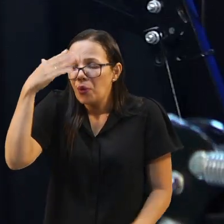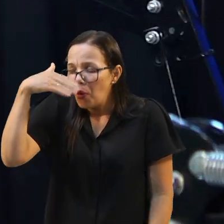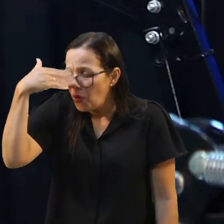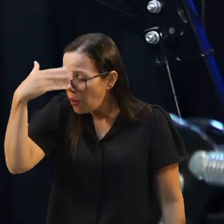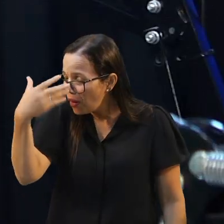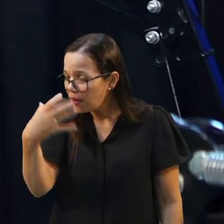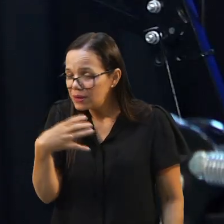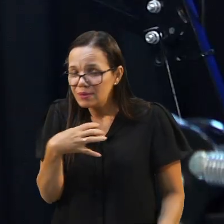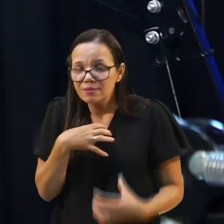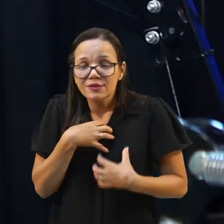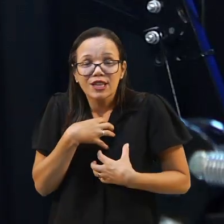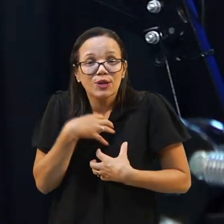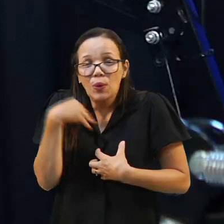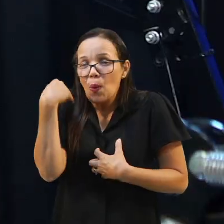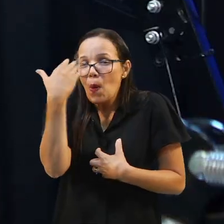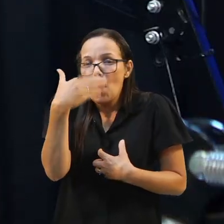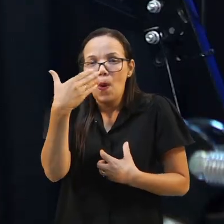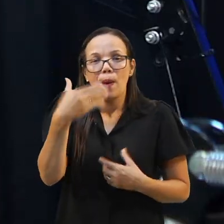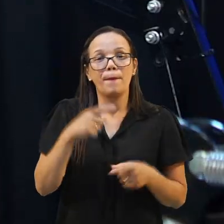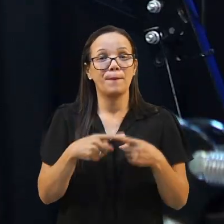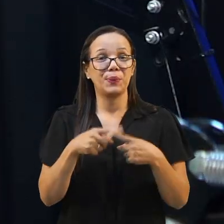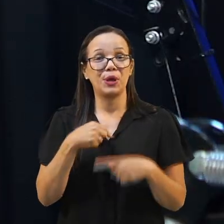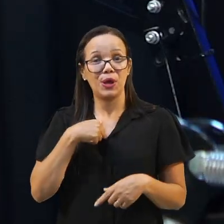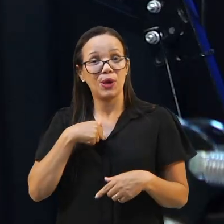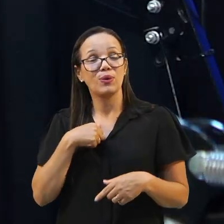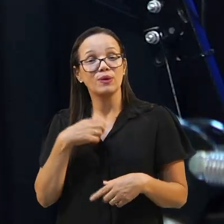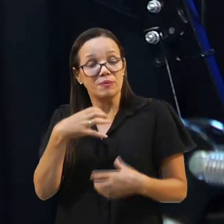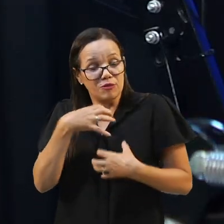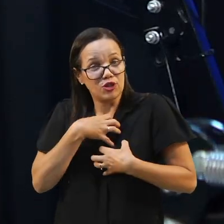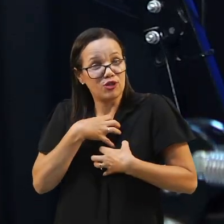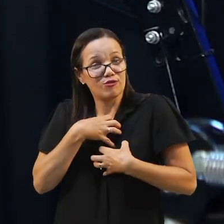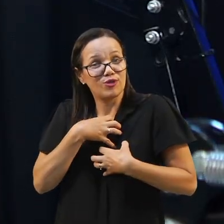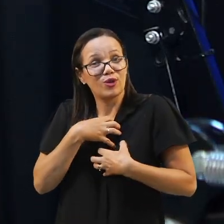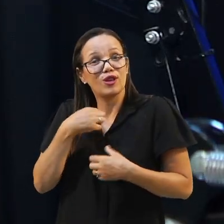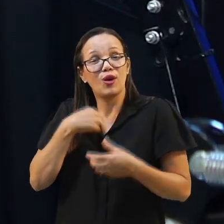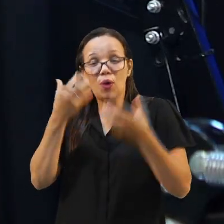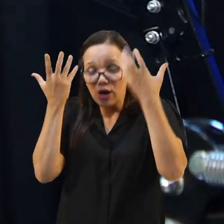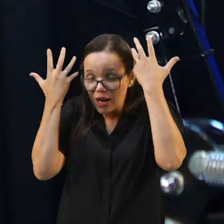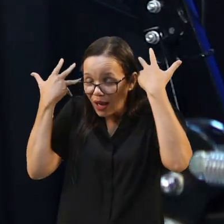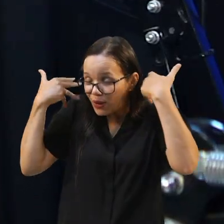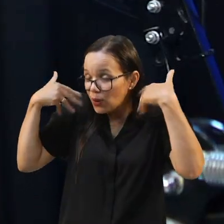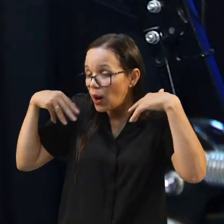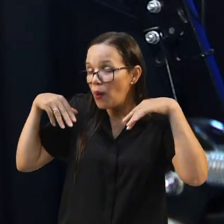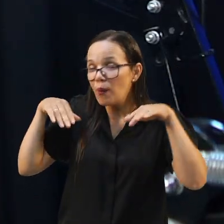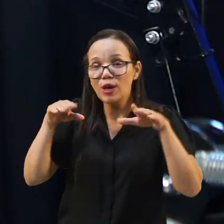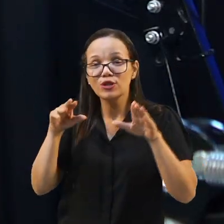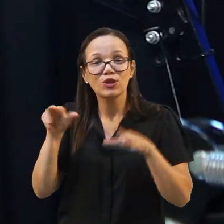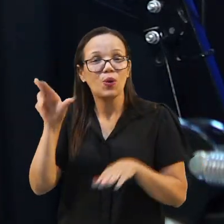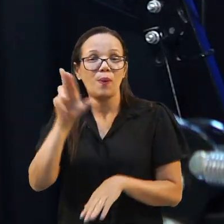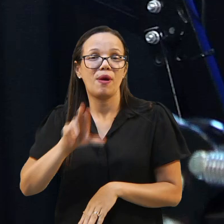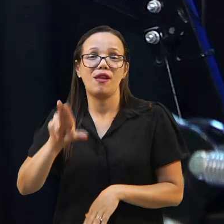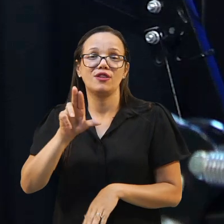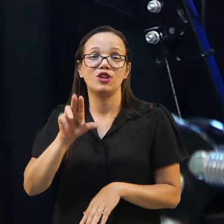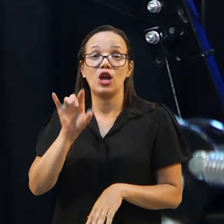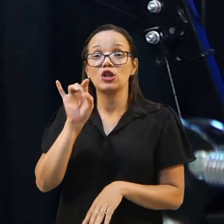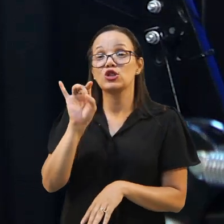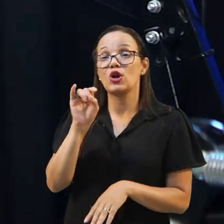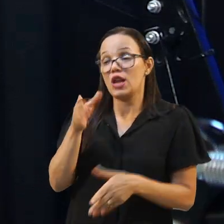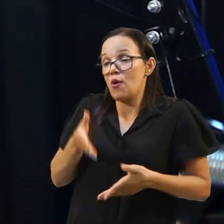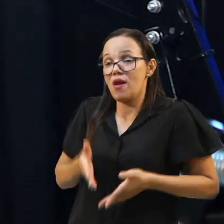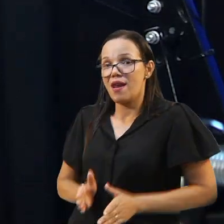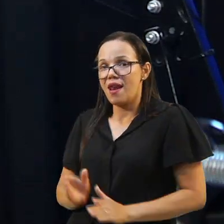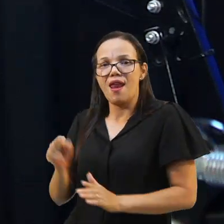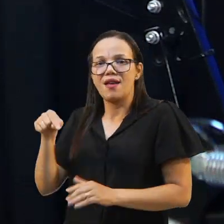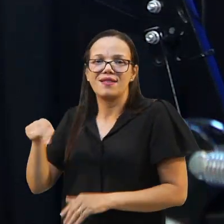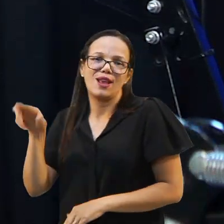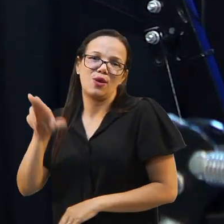quê? Porque eu sou uberlandense naturalmente. Eu só não tinha